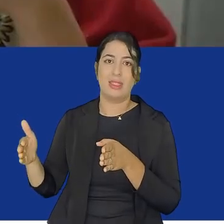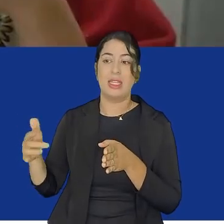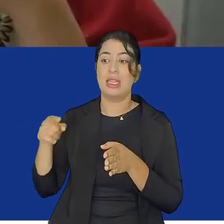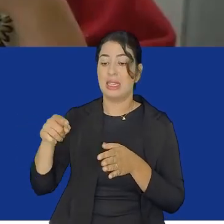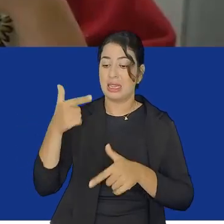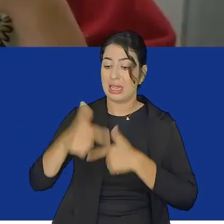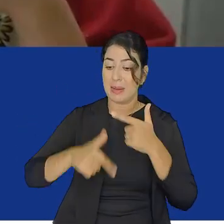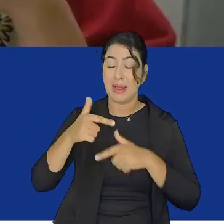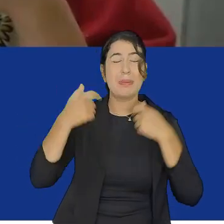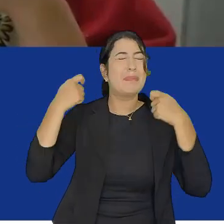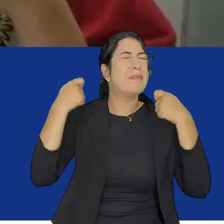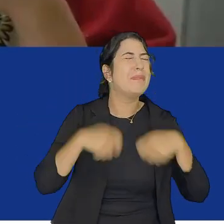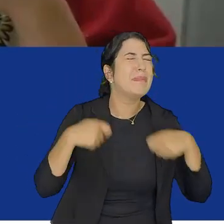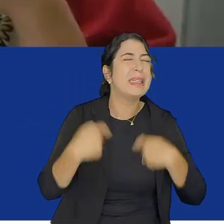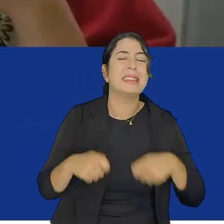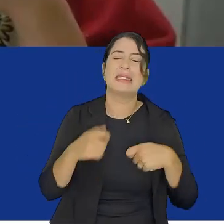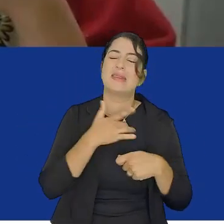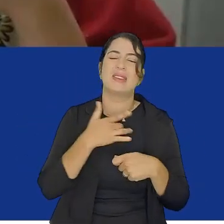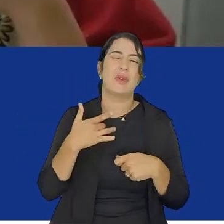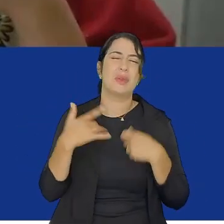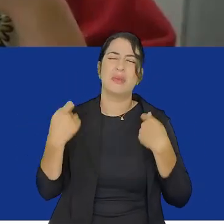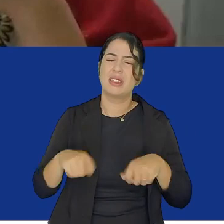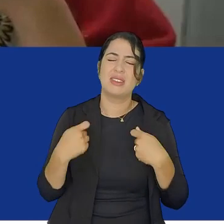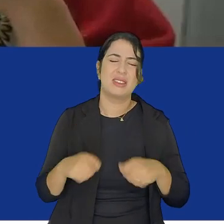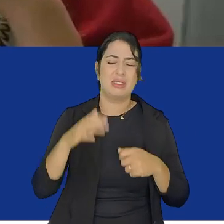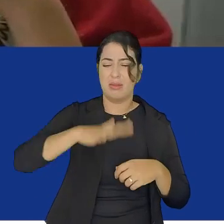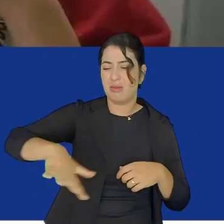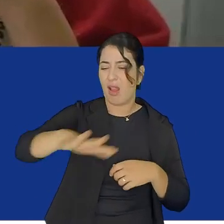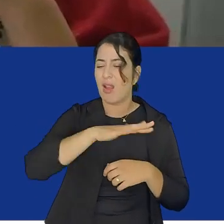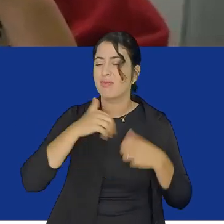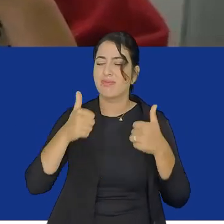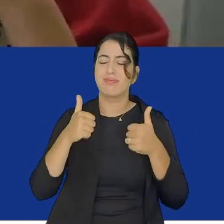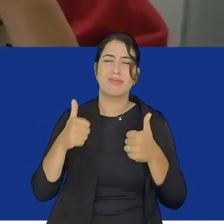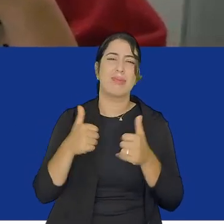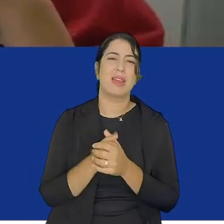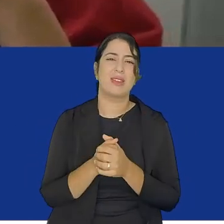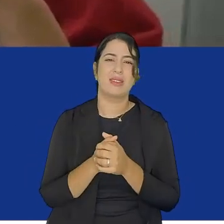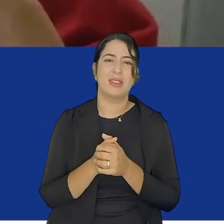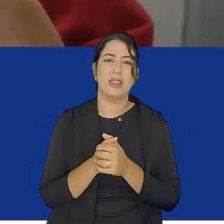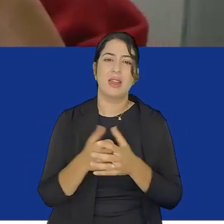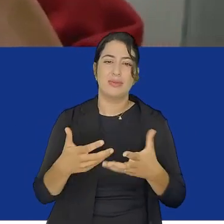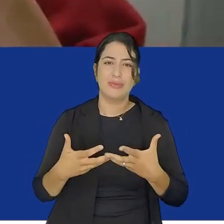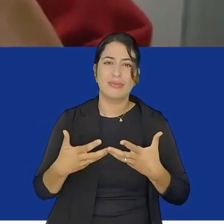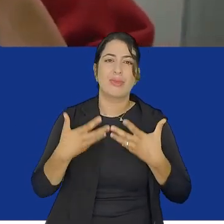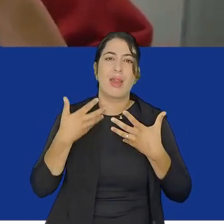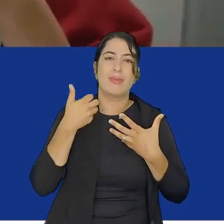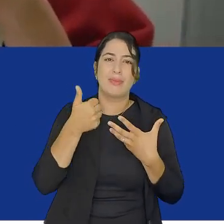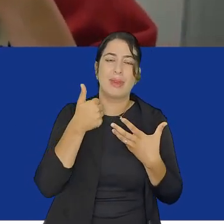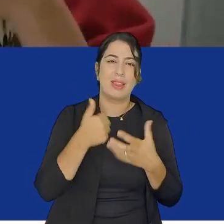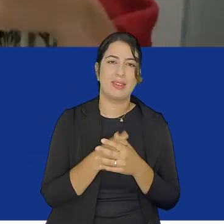lugar saudável. O trabalho precisa ser esse lugar que nos fortalece, não que nos